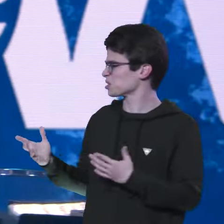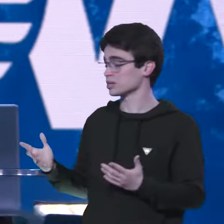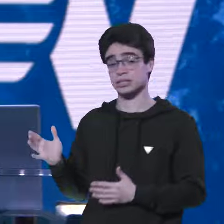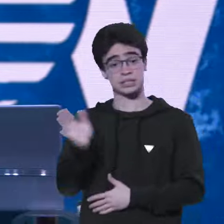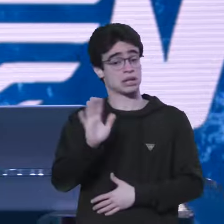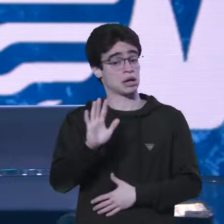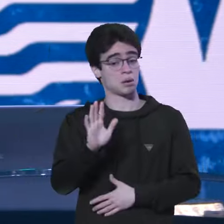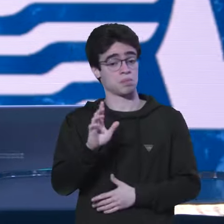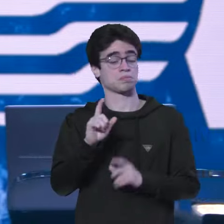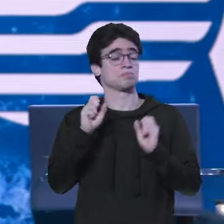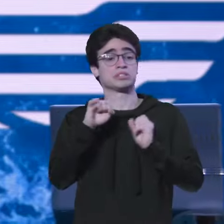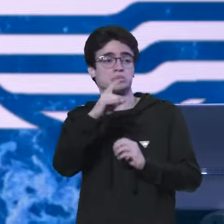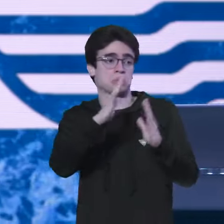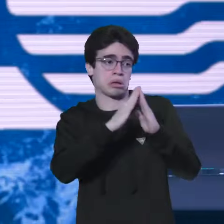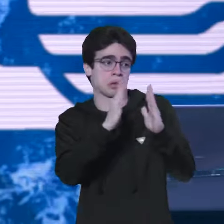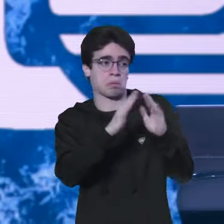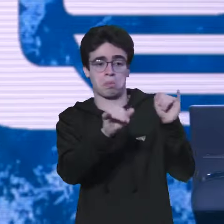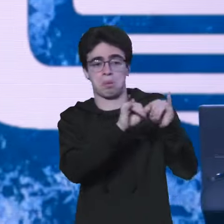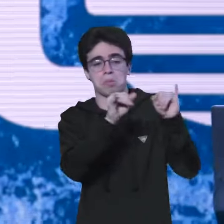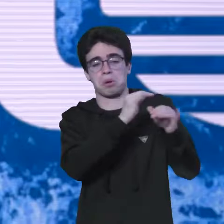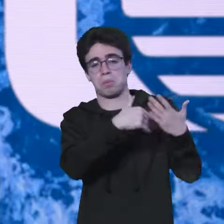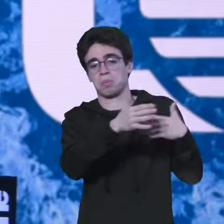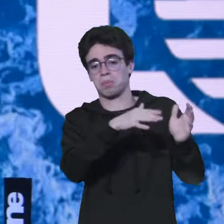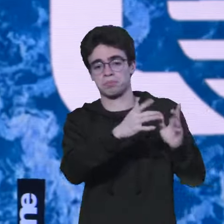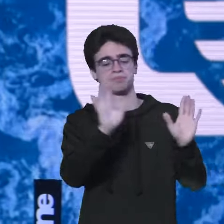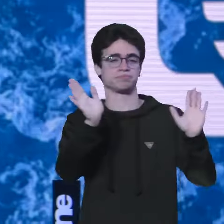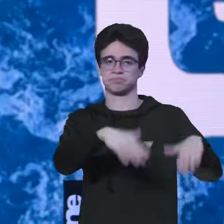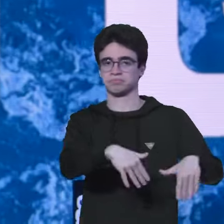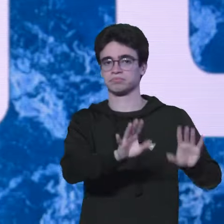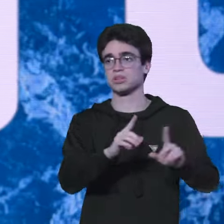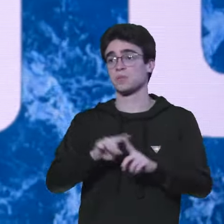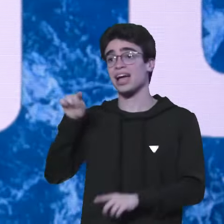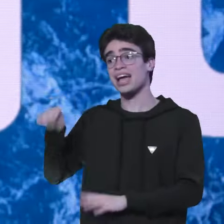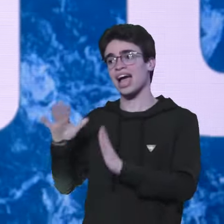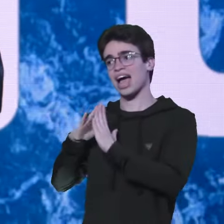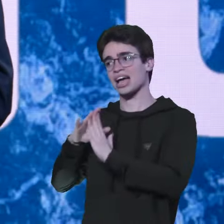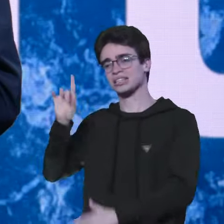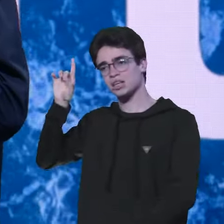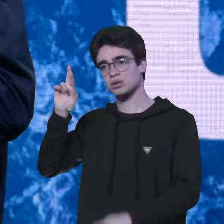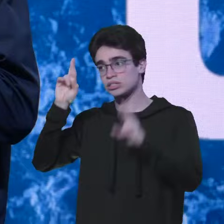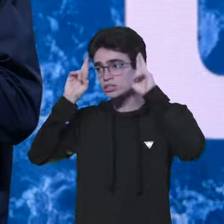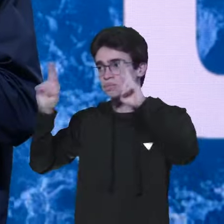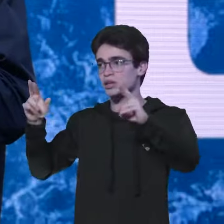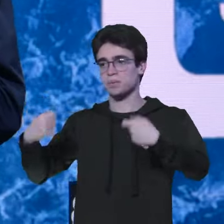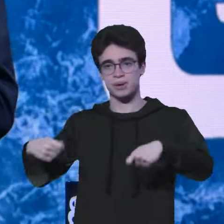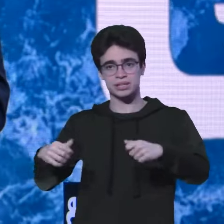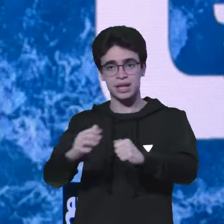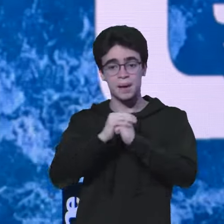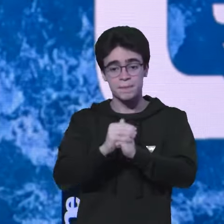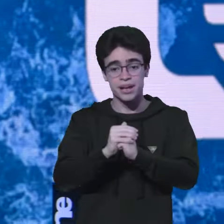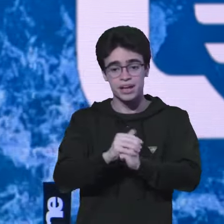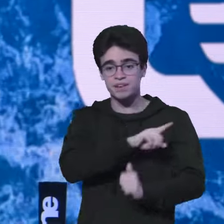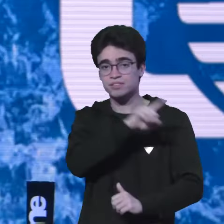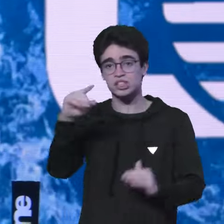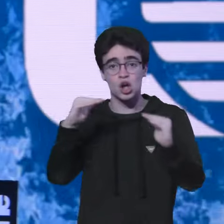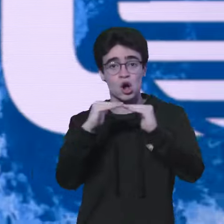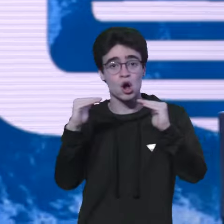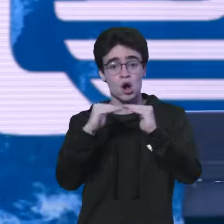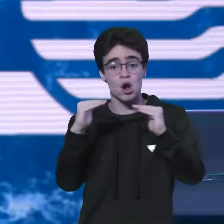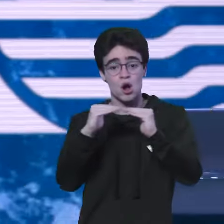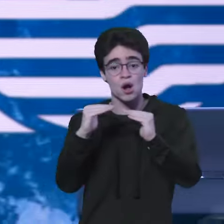mas se na tua casa você faz bobagem, faz lá na tua casa, que é a casa de Deus e tem que ter respeito. Amém? Quantos concordam com